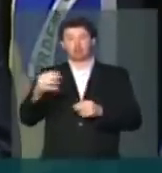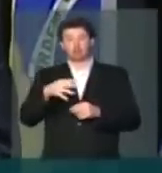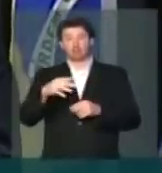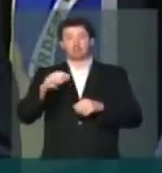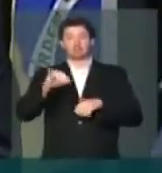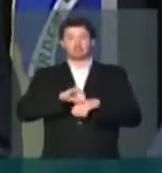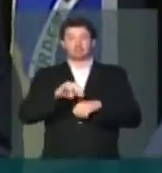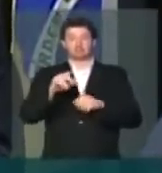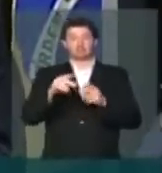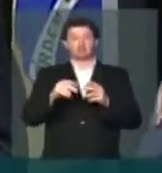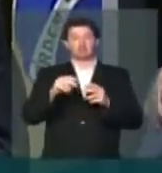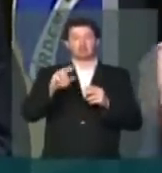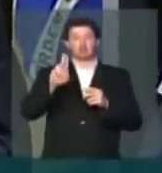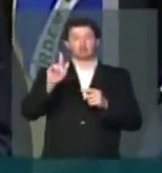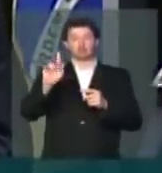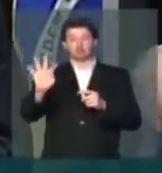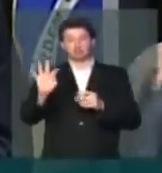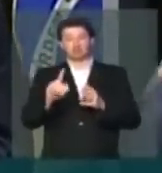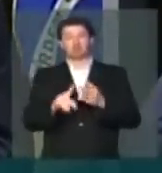Sindical, a UGT